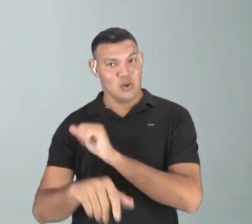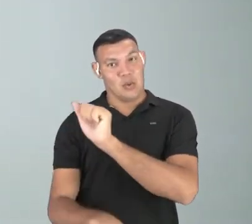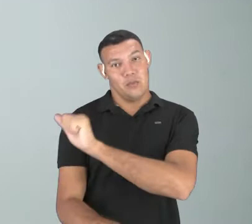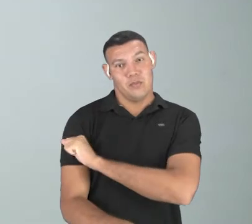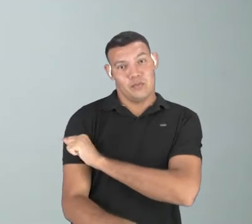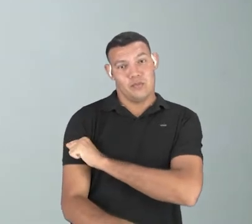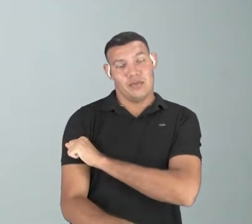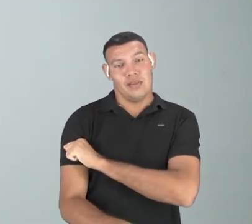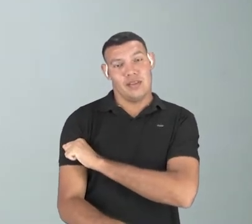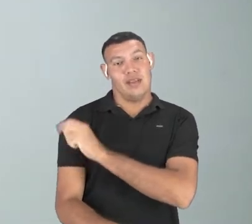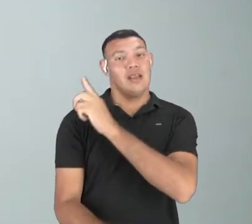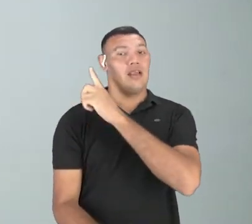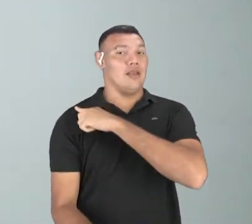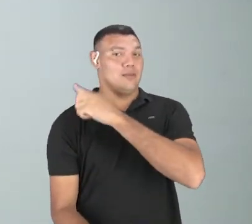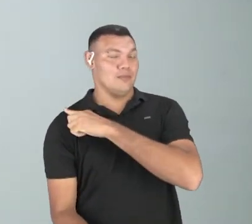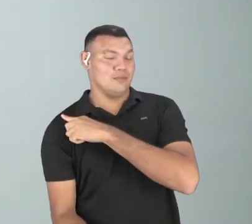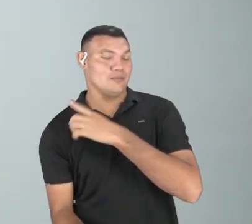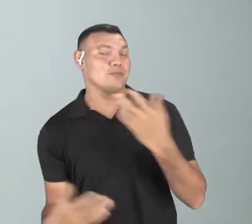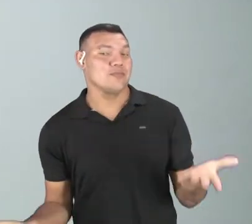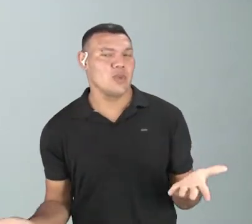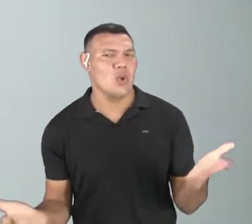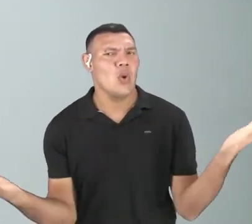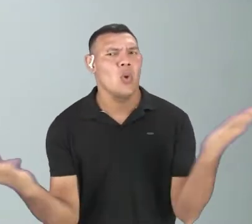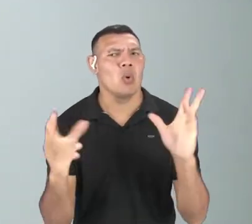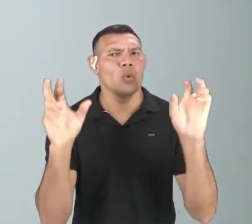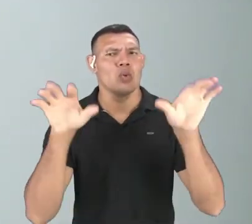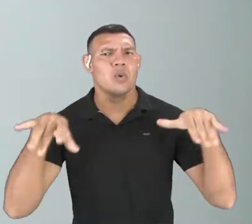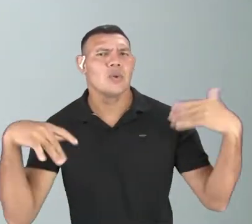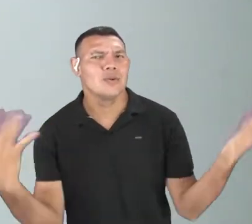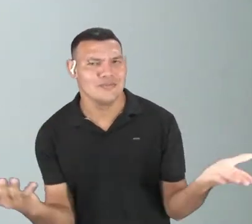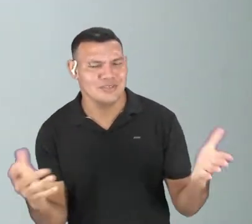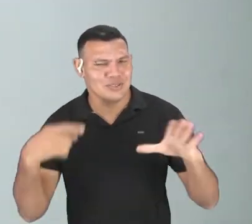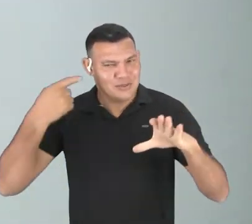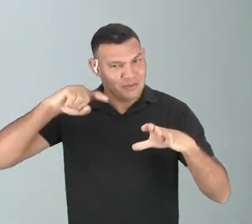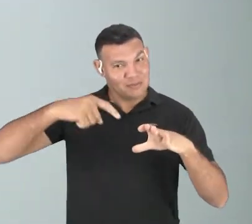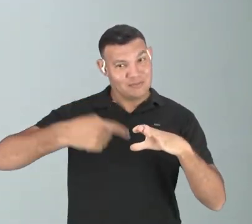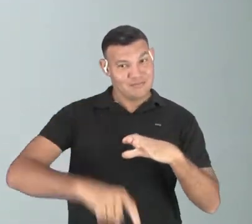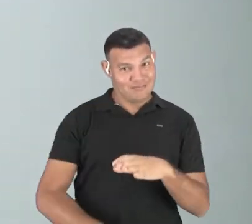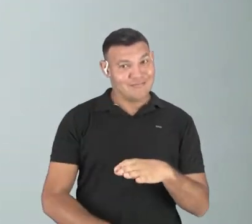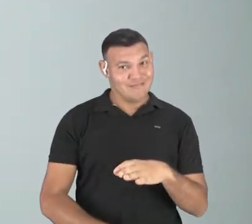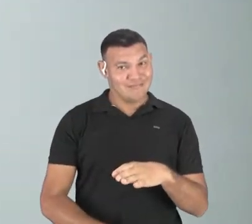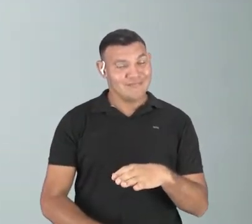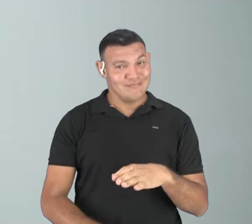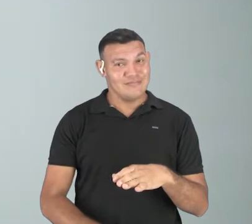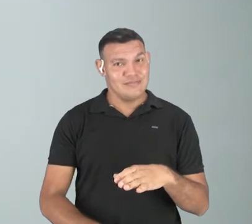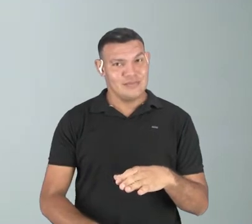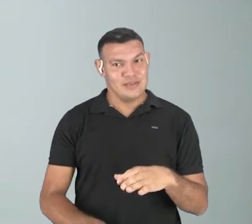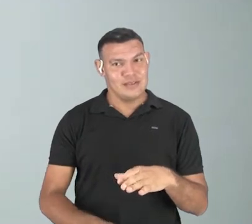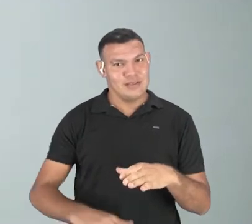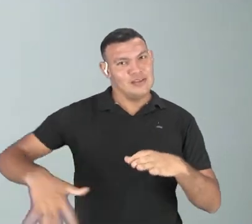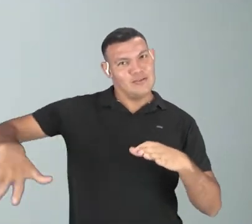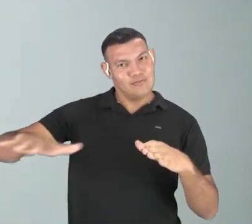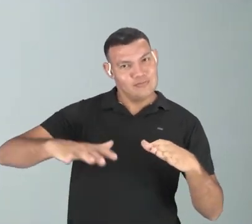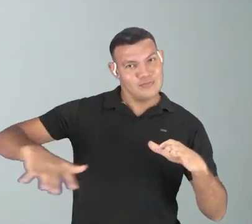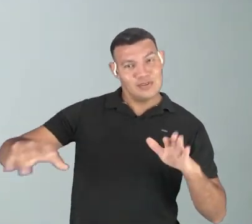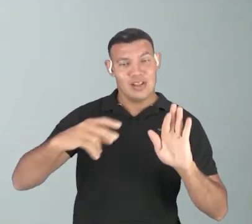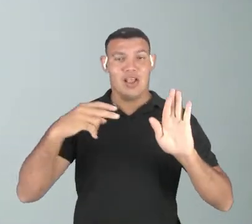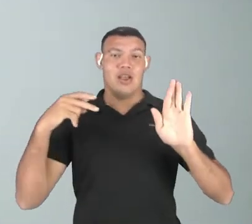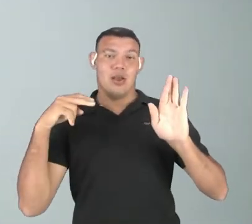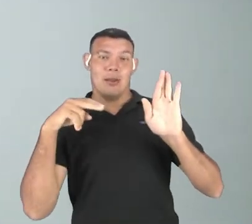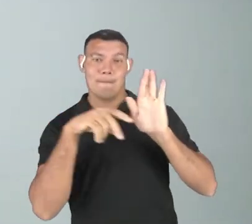série do Ensino Médio E hoje nós vamos falar sobre na verdade nos aprofundarmos né mas no campo da biotecnologia